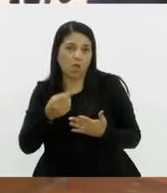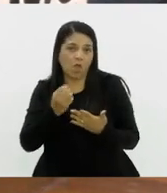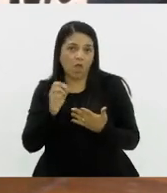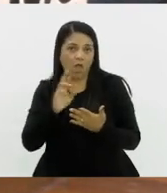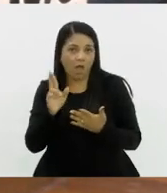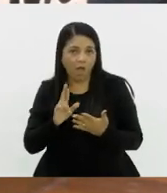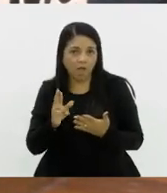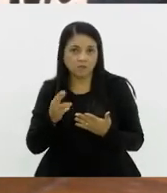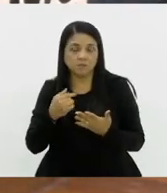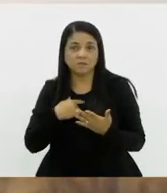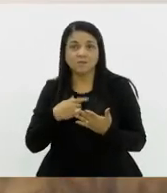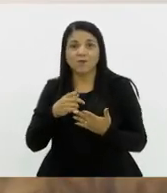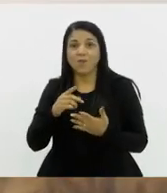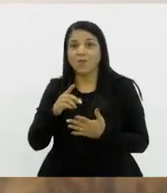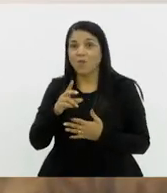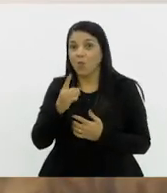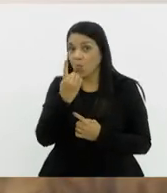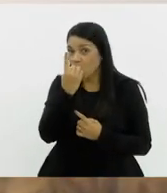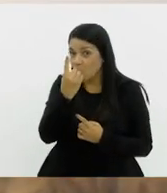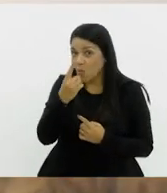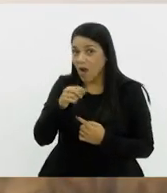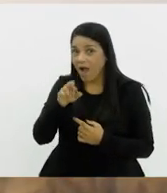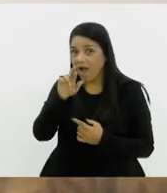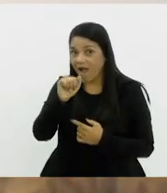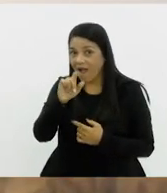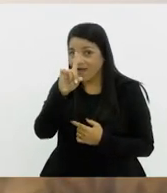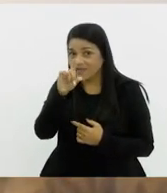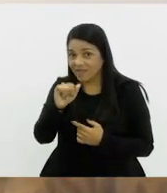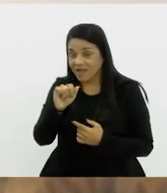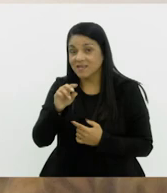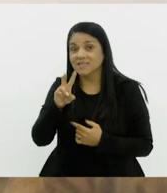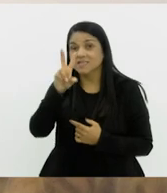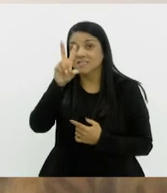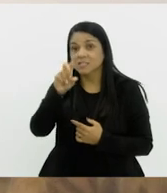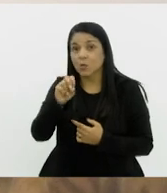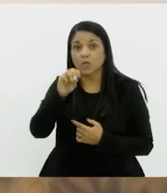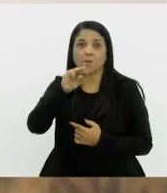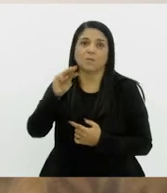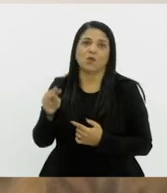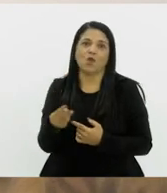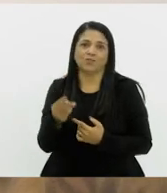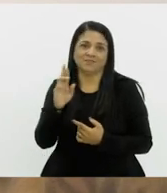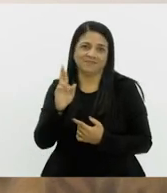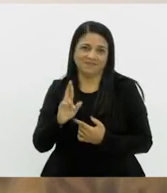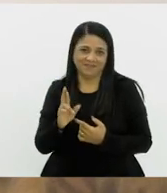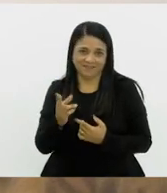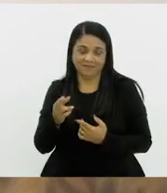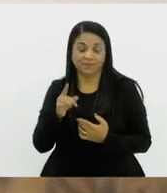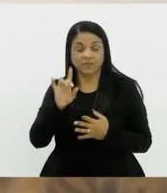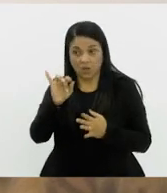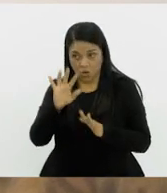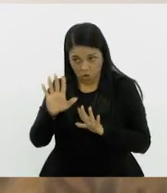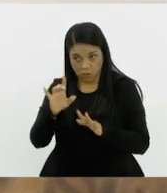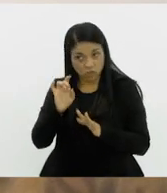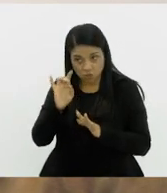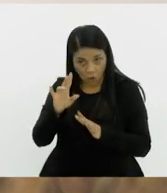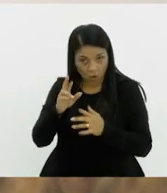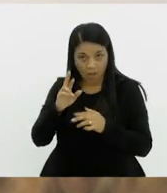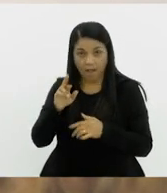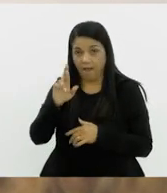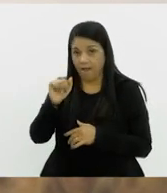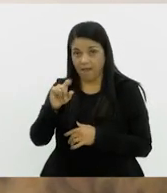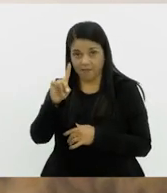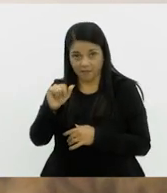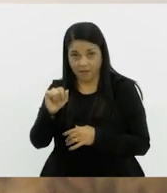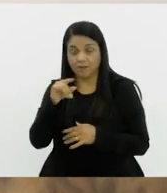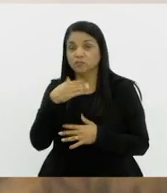de R$50 milhões. Um radar. Um radar é 50 milhões? Mas não é só o radar, tá bem, gente? Para eu funcionar com radar, assim, é que vai variar o